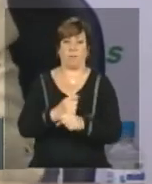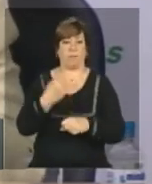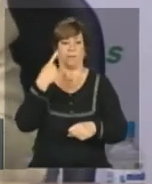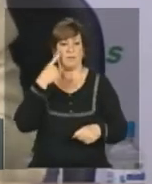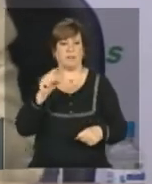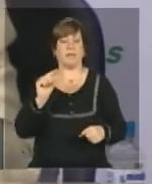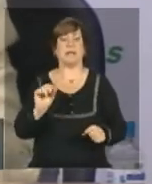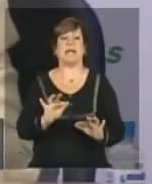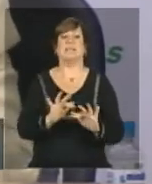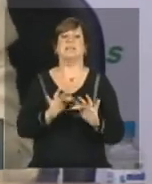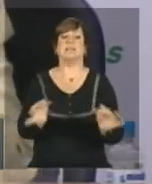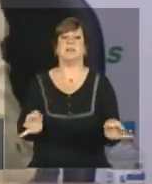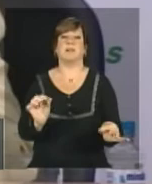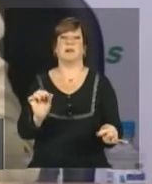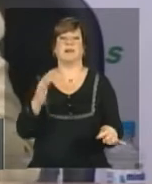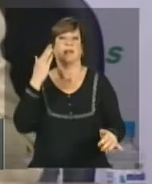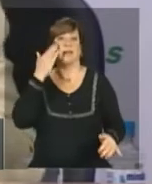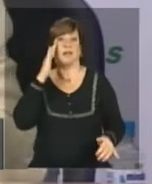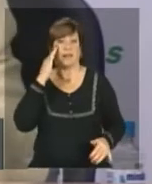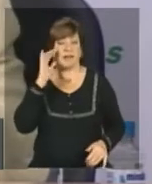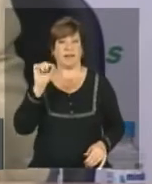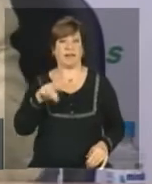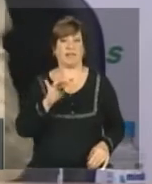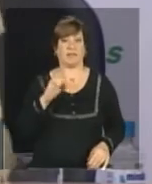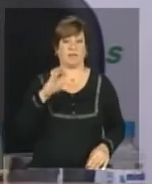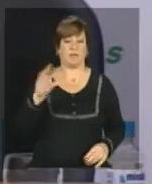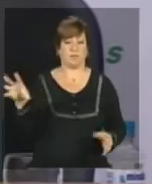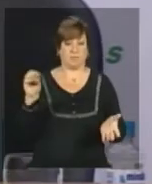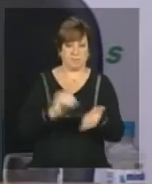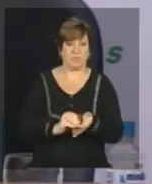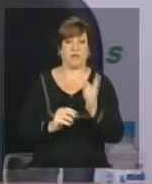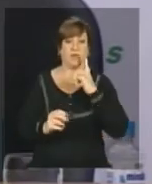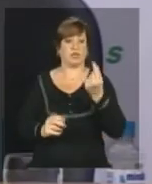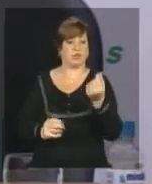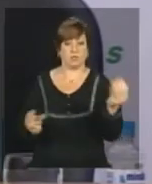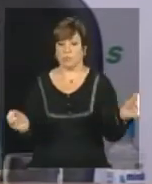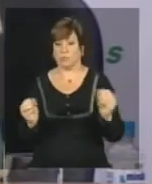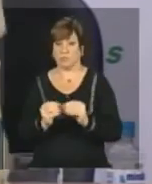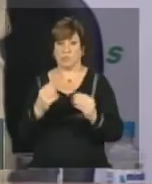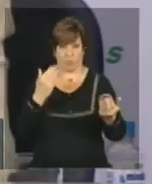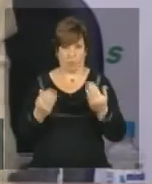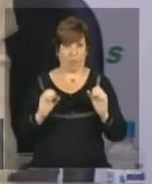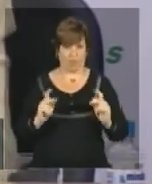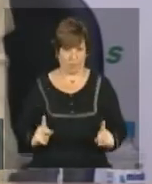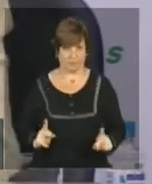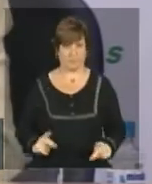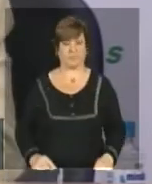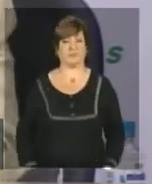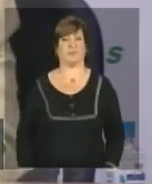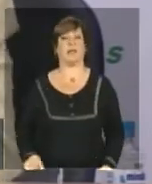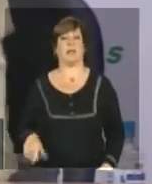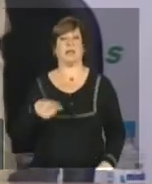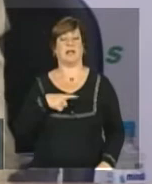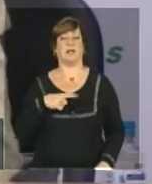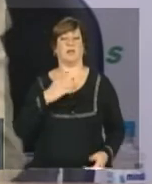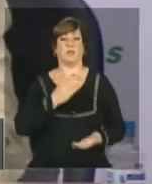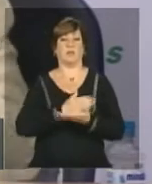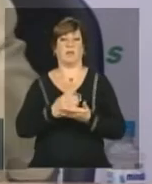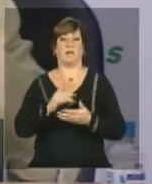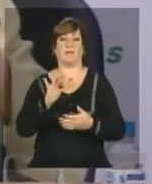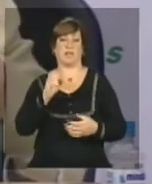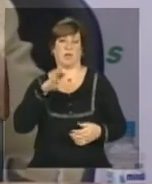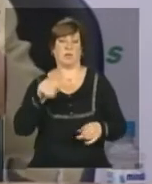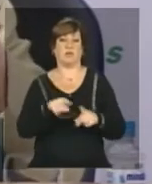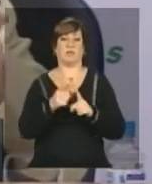É mais simples você pegar o físico e pegar o financeiro, ok? Cronograma físico e financeiro.